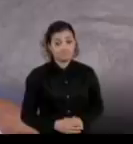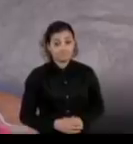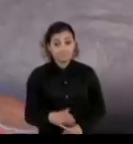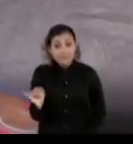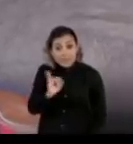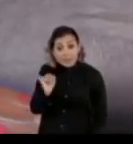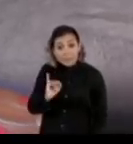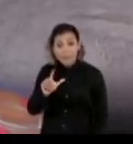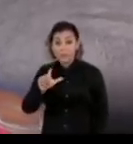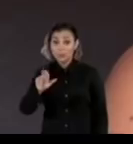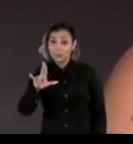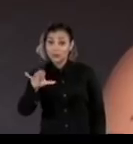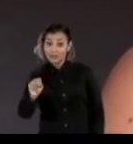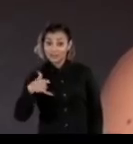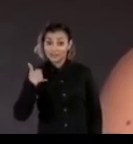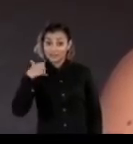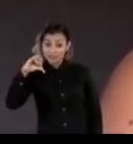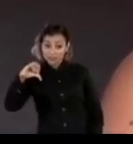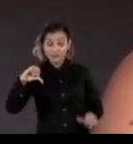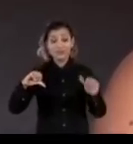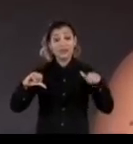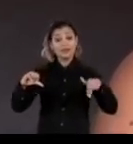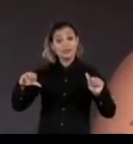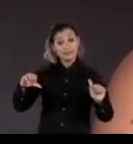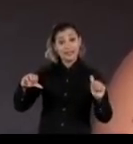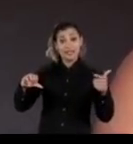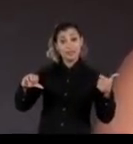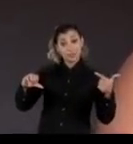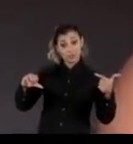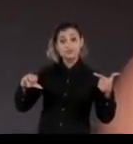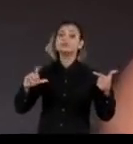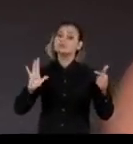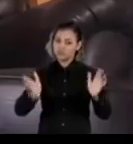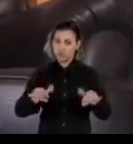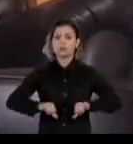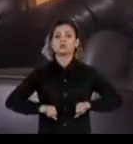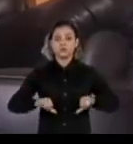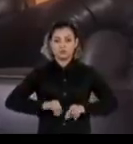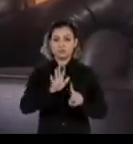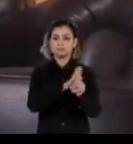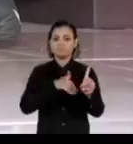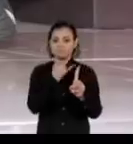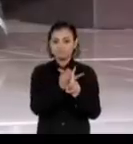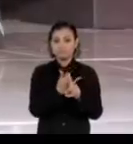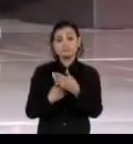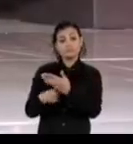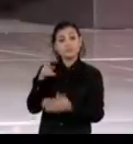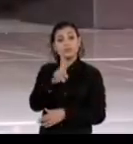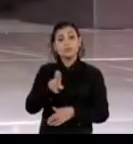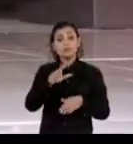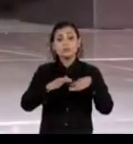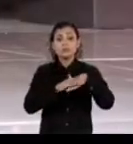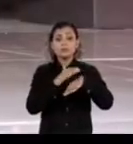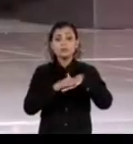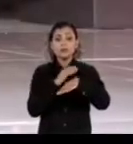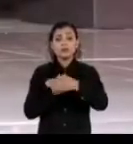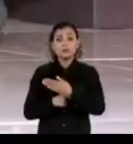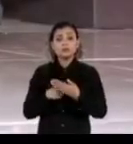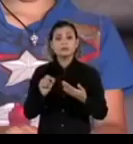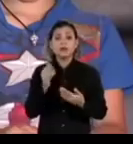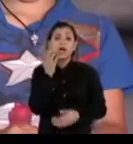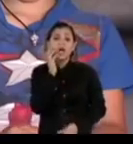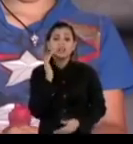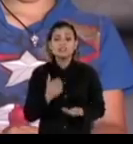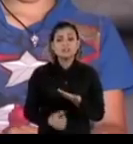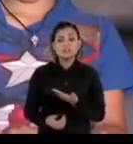irmãos Lucas, de 9 anos, e Ana Lara, de 12, já sofreram bullying na escola. Ele por usar um simples tênis com uma tonalidade